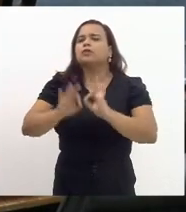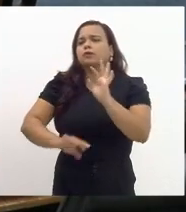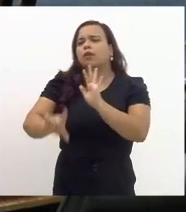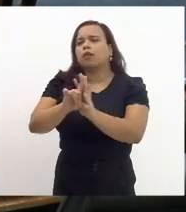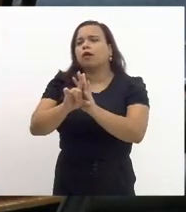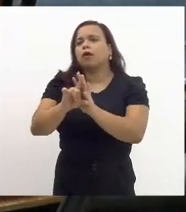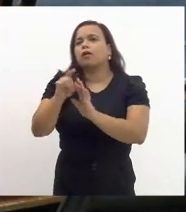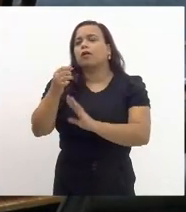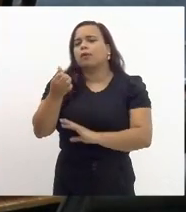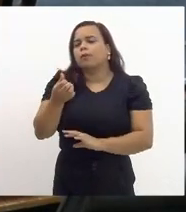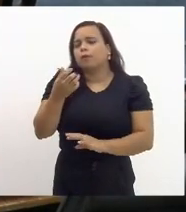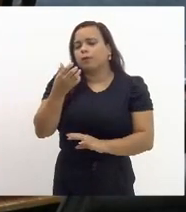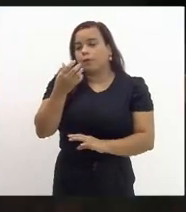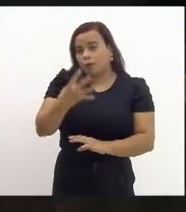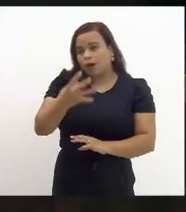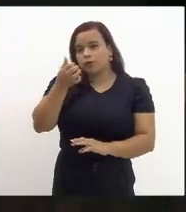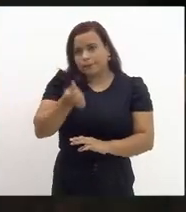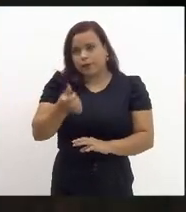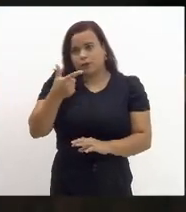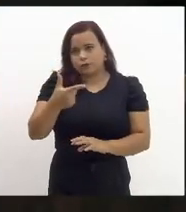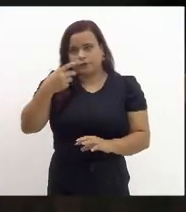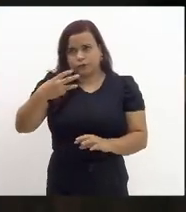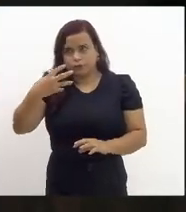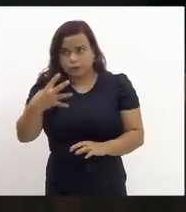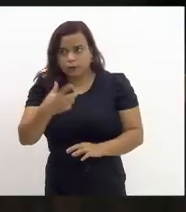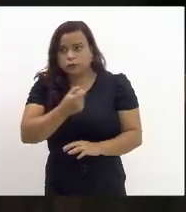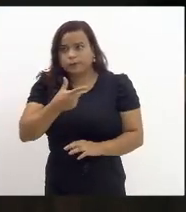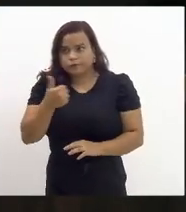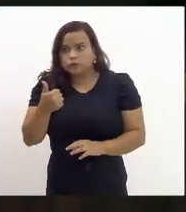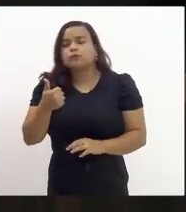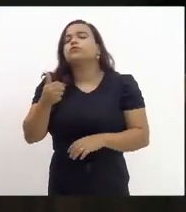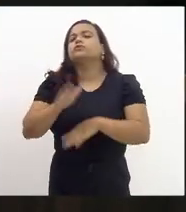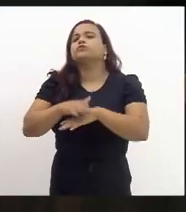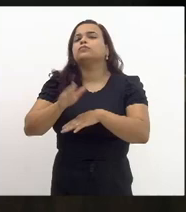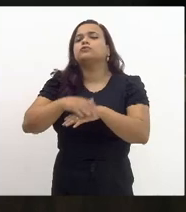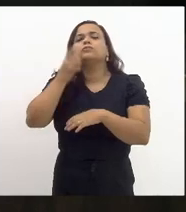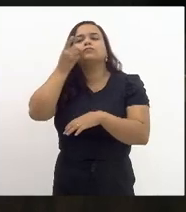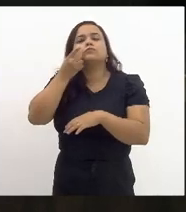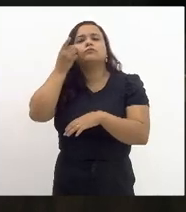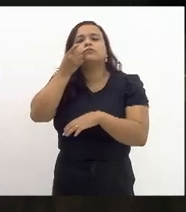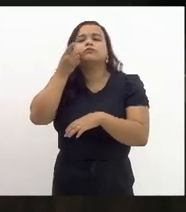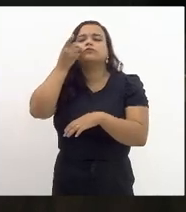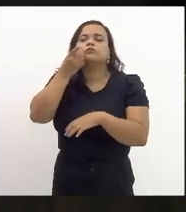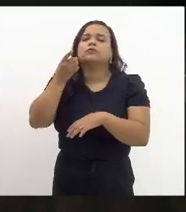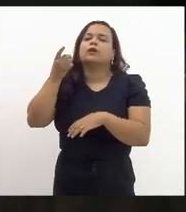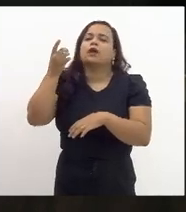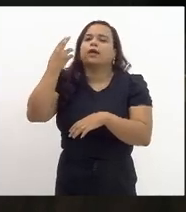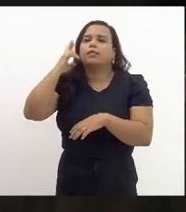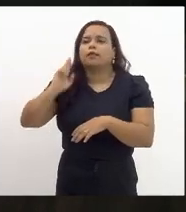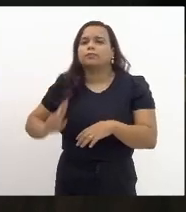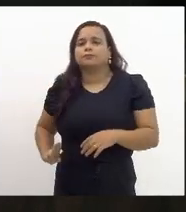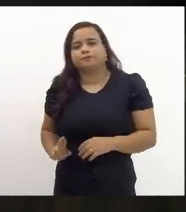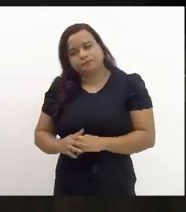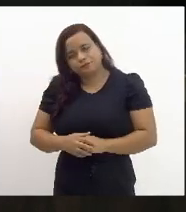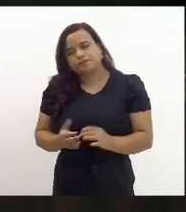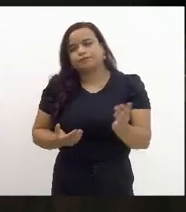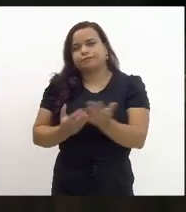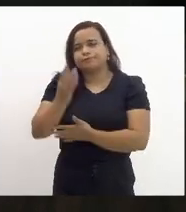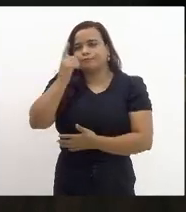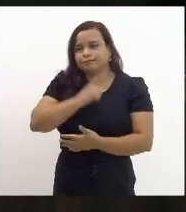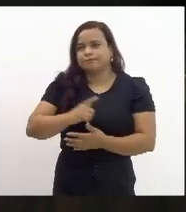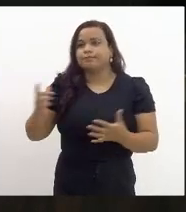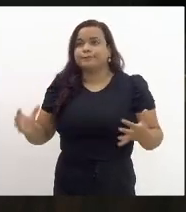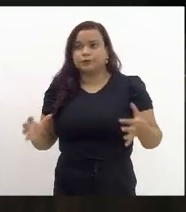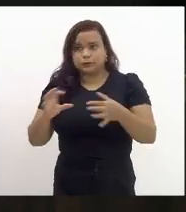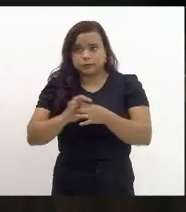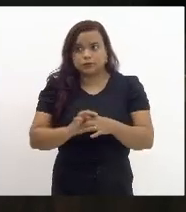número 46234 de 21, deputada Renata Souza. Se os que aprovam, permaneçam como estão, aprovado. Requer a inclusão na ordem do